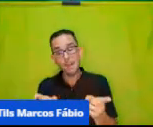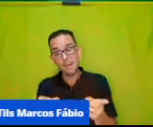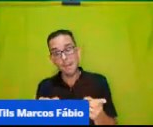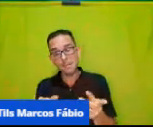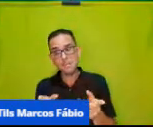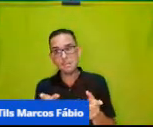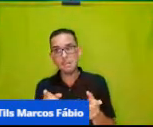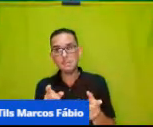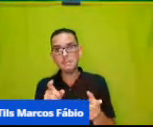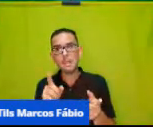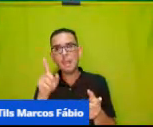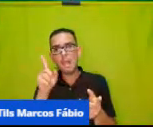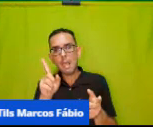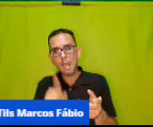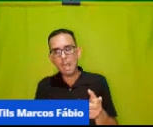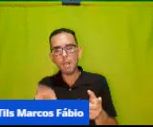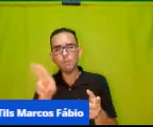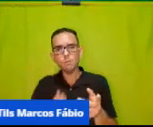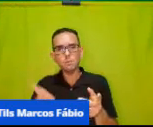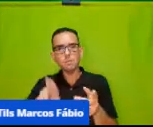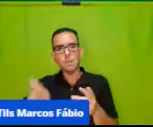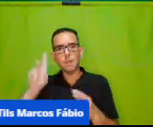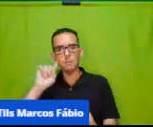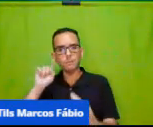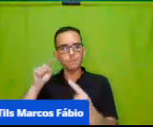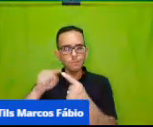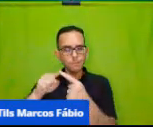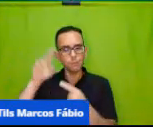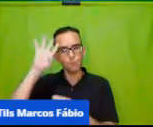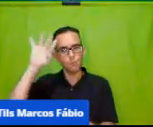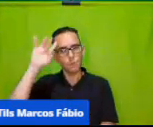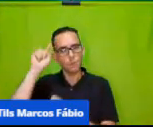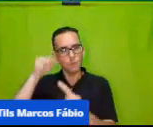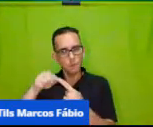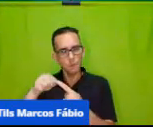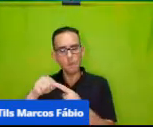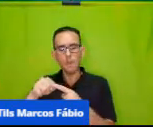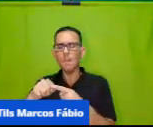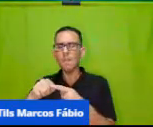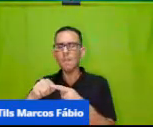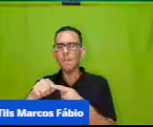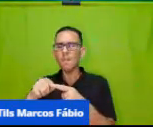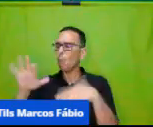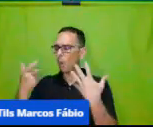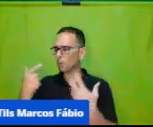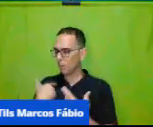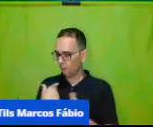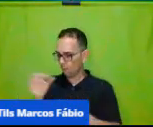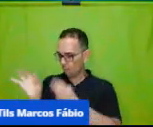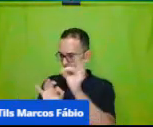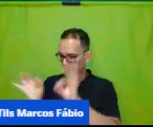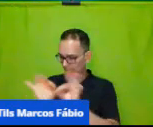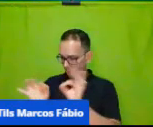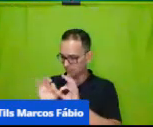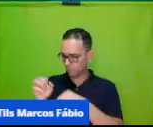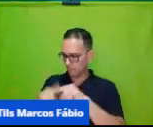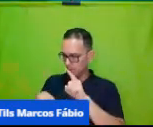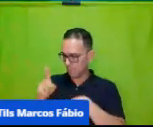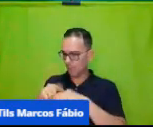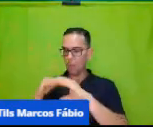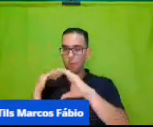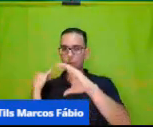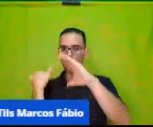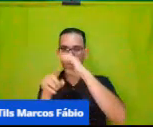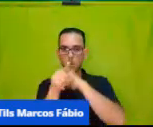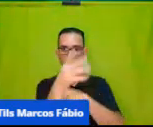utilizando um pouco lá do que diz Etienne Wenger, quando você coisifica algo, ou seja, quando eu aqui preparo algo e envio para você e você